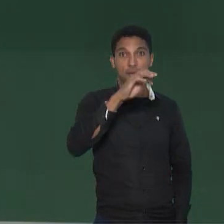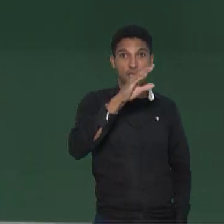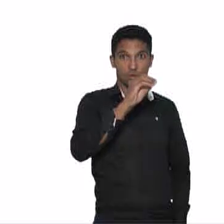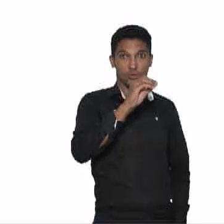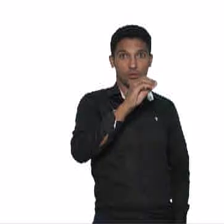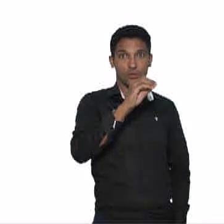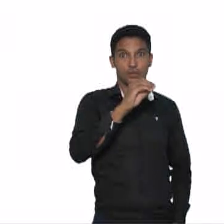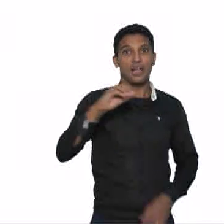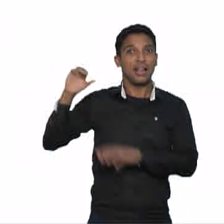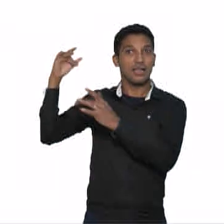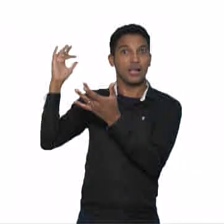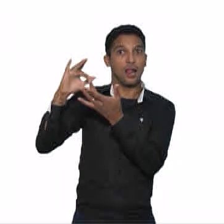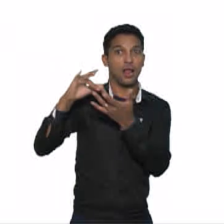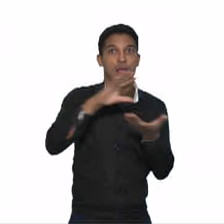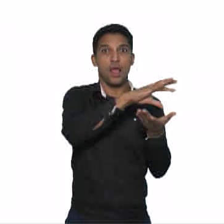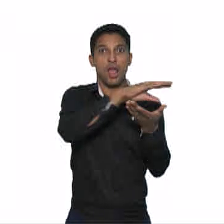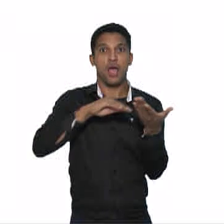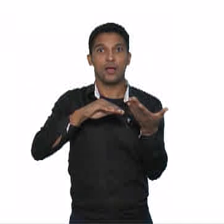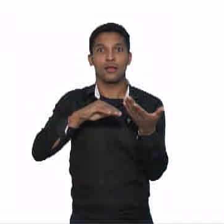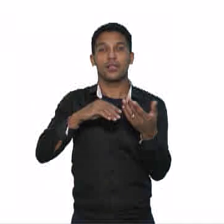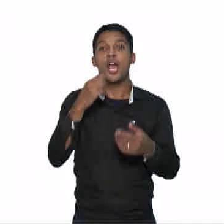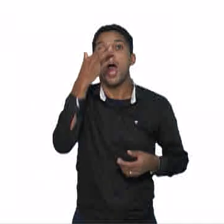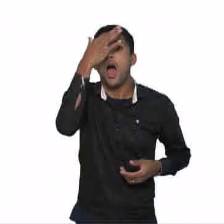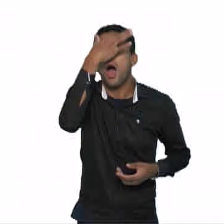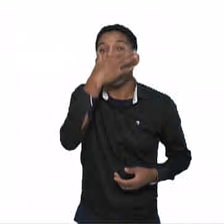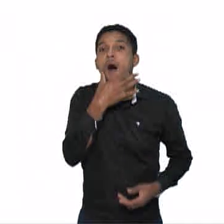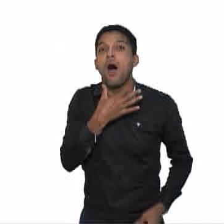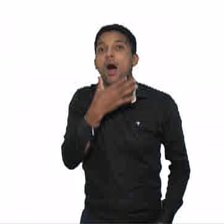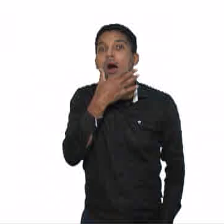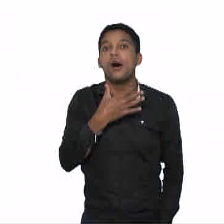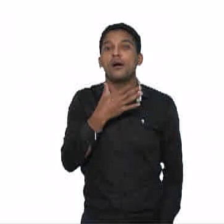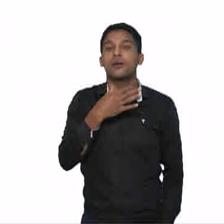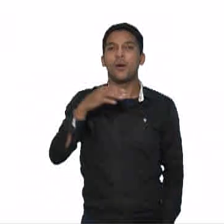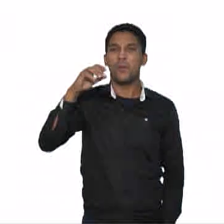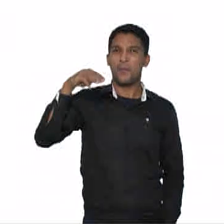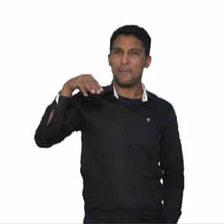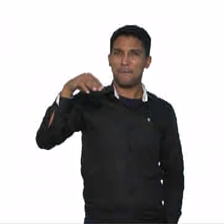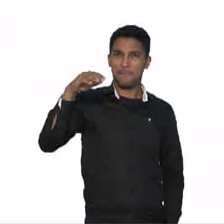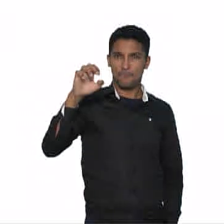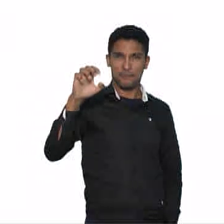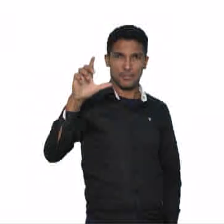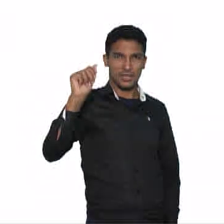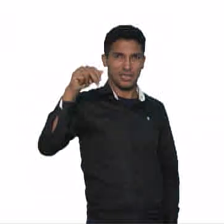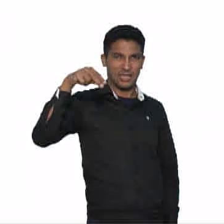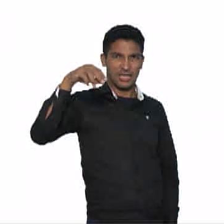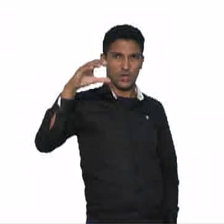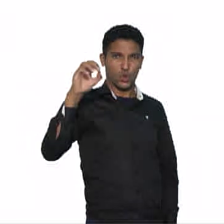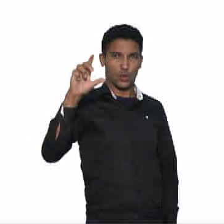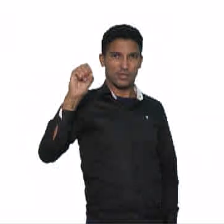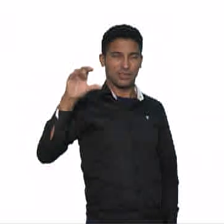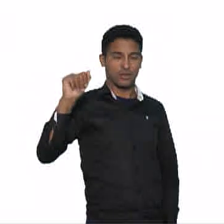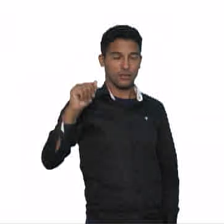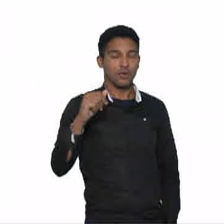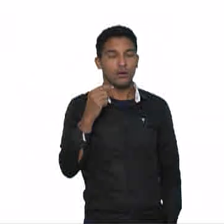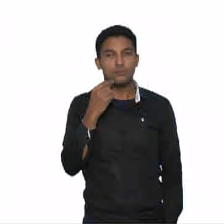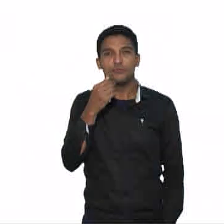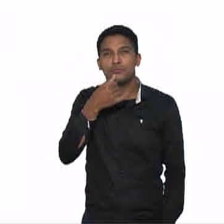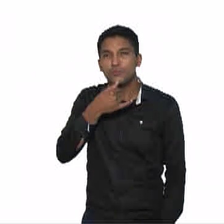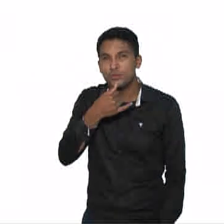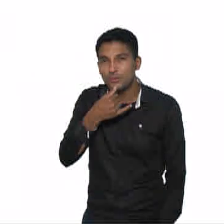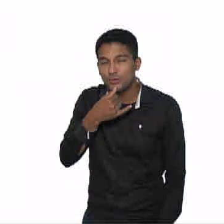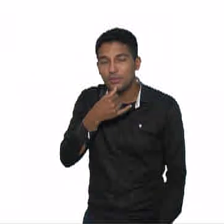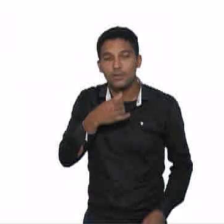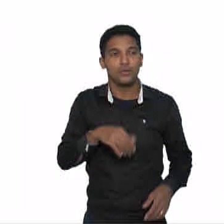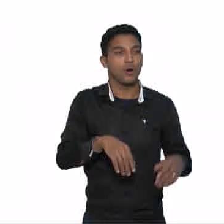vocês, o quiz. Né? A escultura neoclassicista viveu 2 momentos, qual abaixo representa um deles.